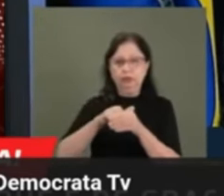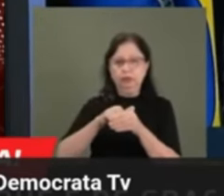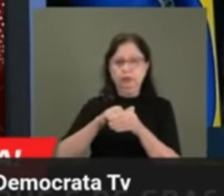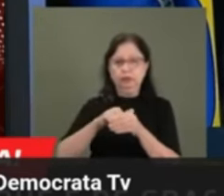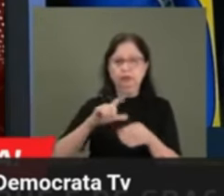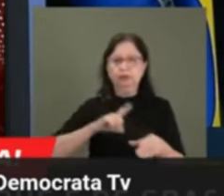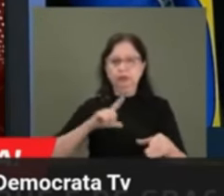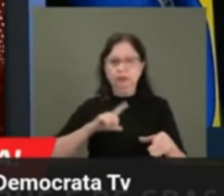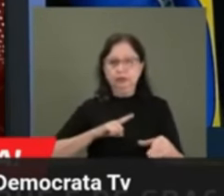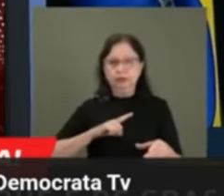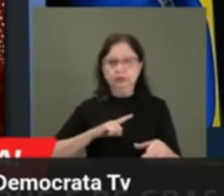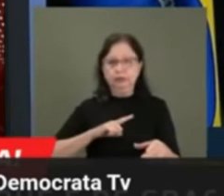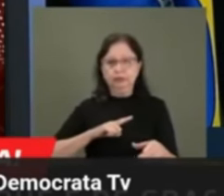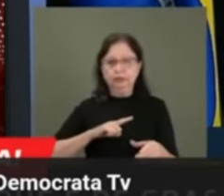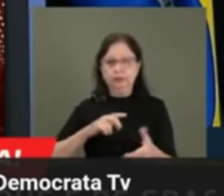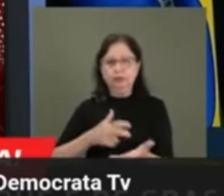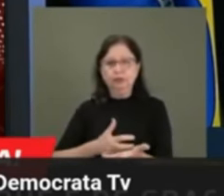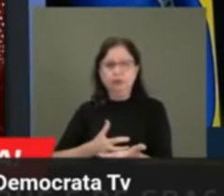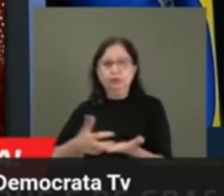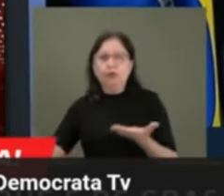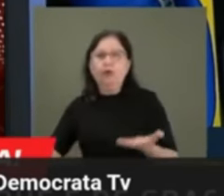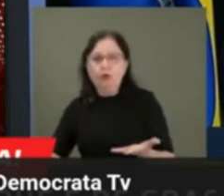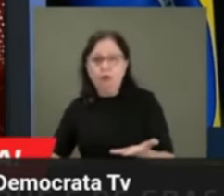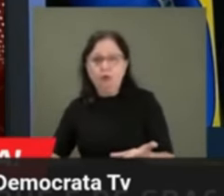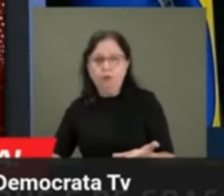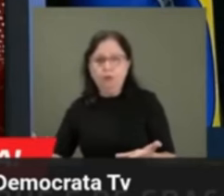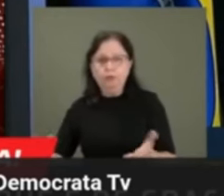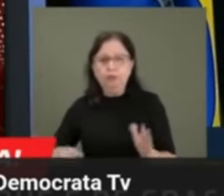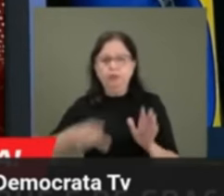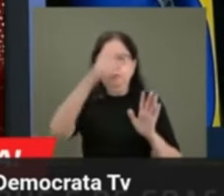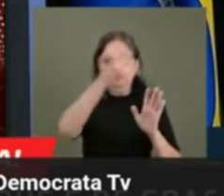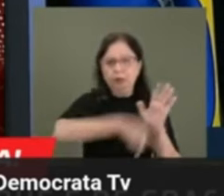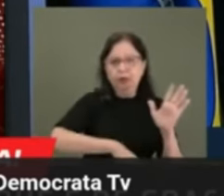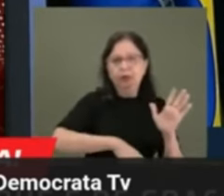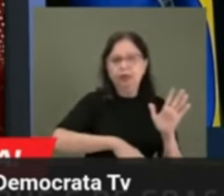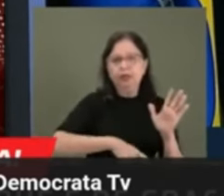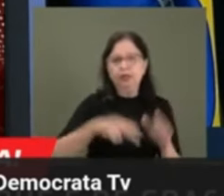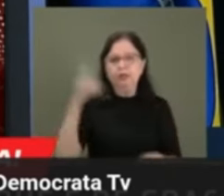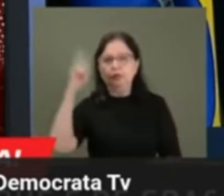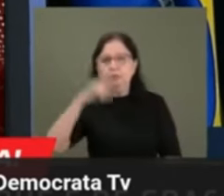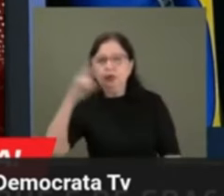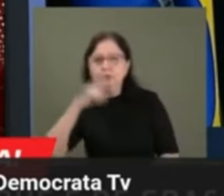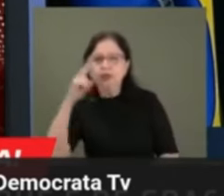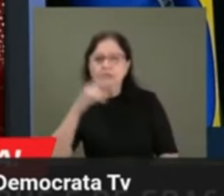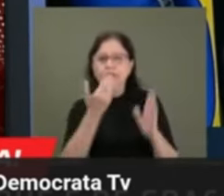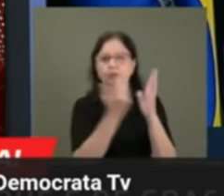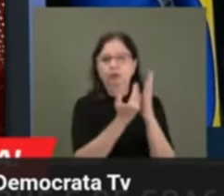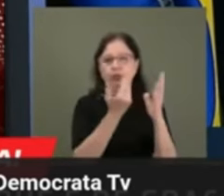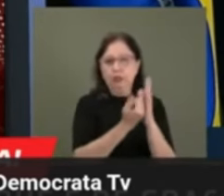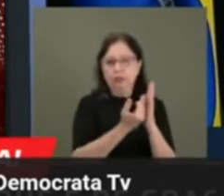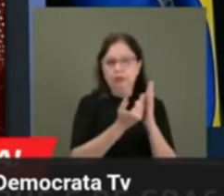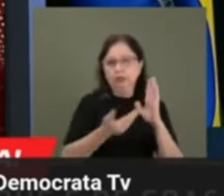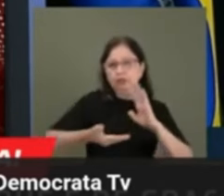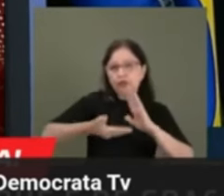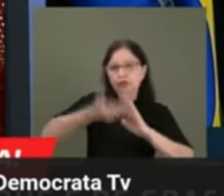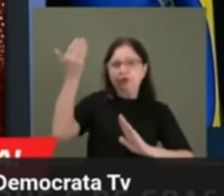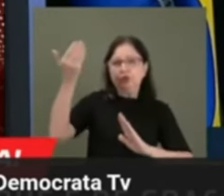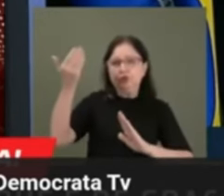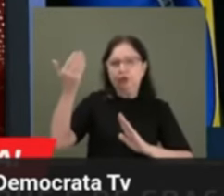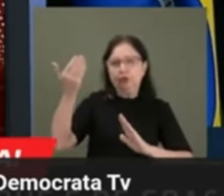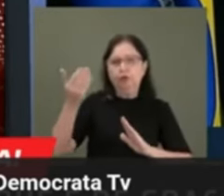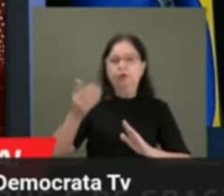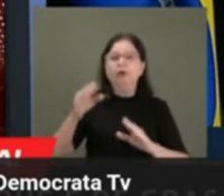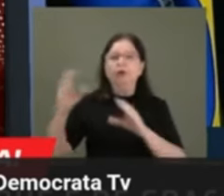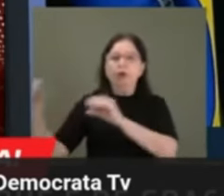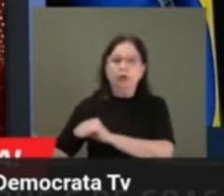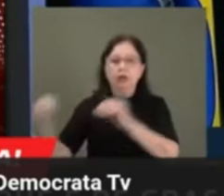um golpe um projeto que tinha caráter de urgência na mesa da diretora da câmara teve seu requerimento de urgência retirado encaminhado a uma comissão onde o